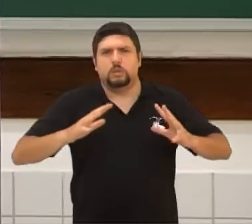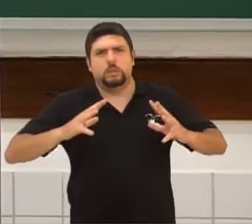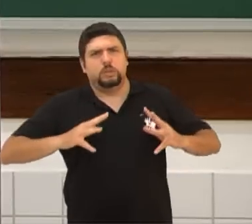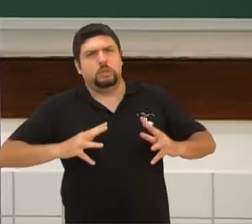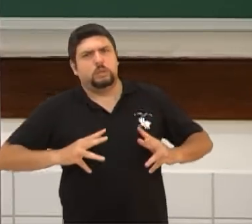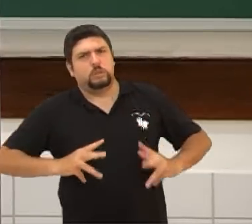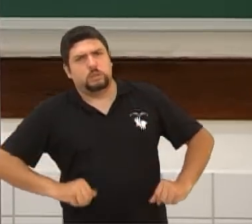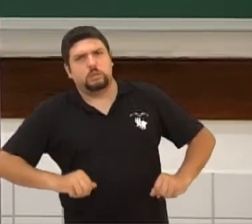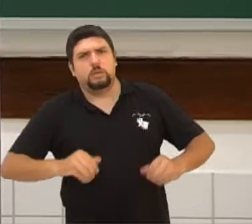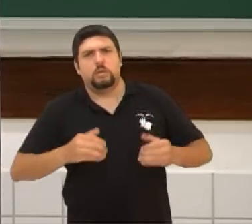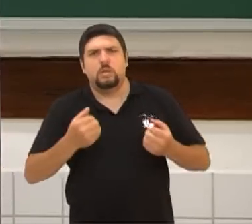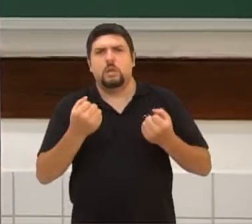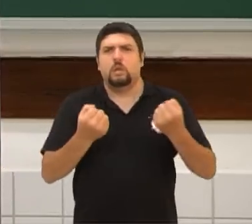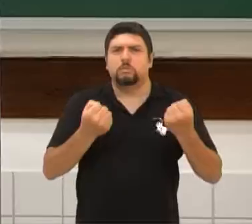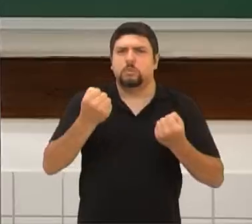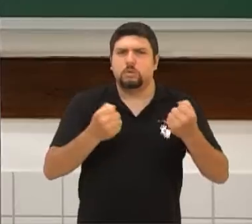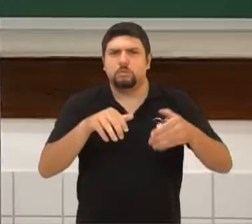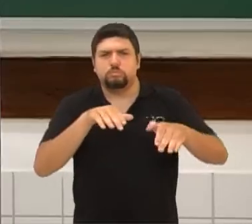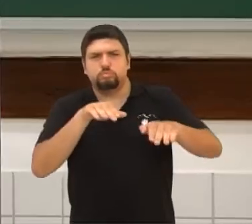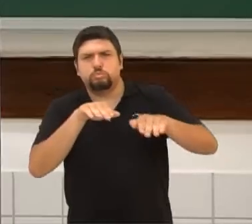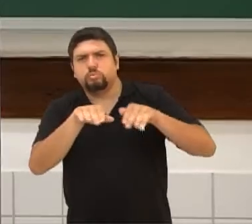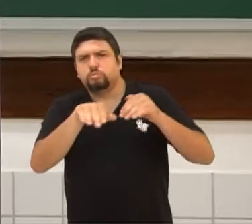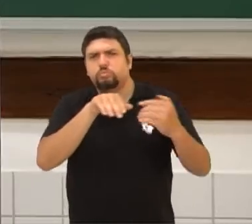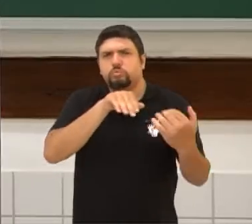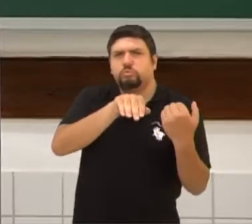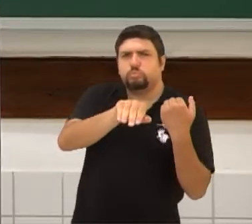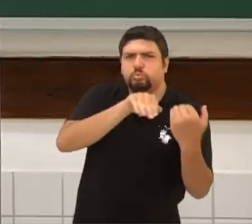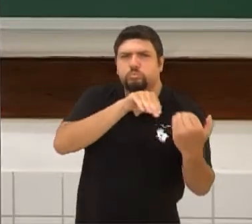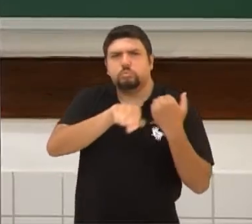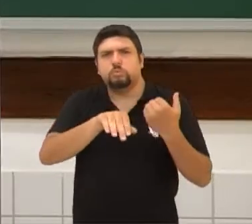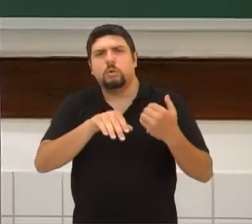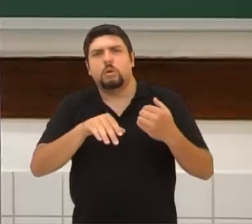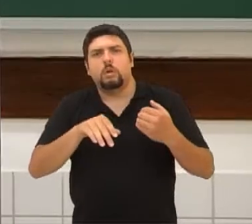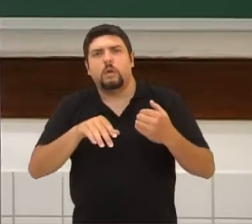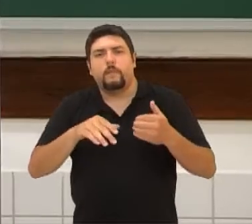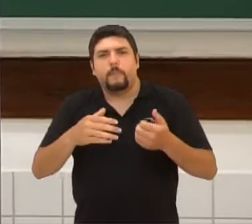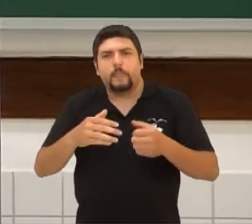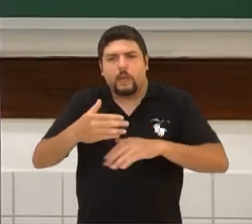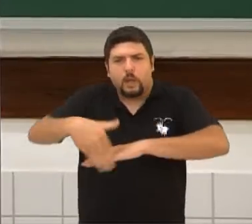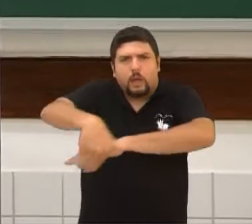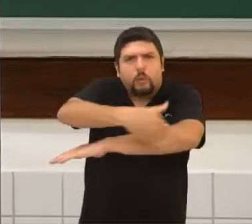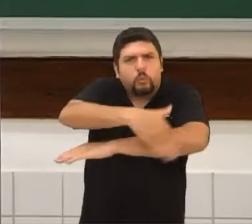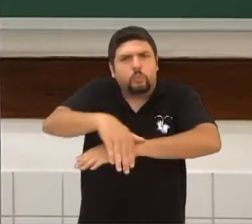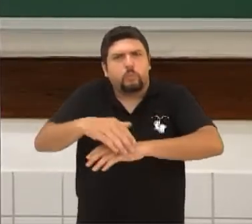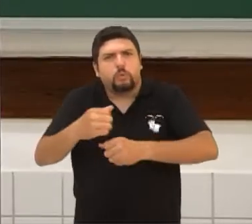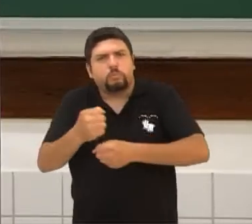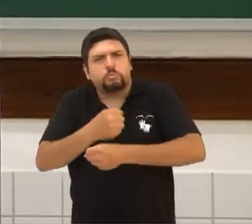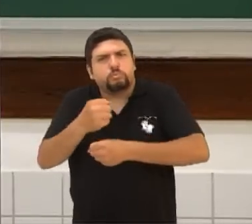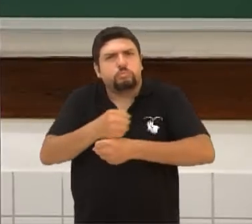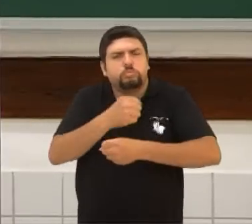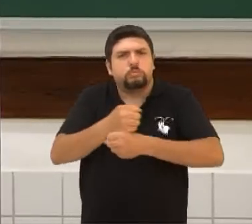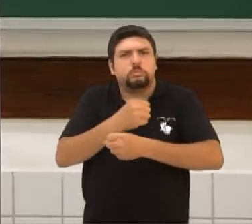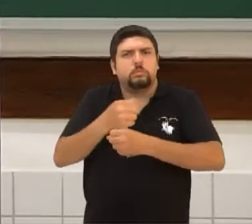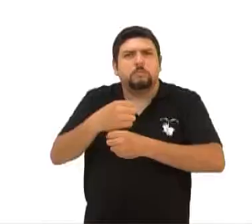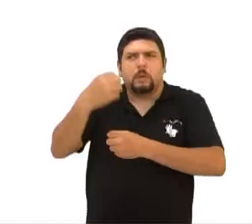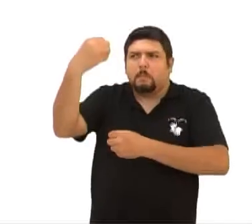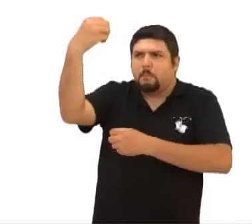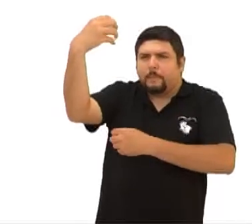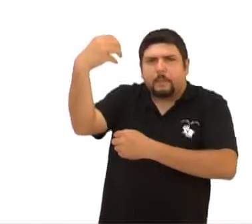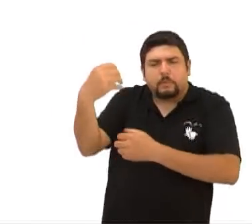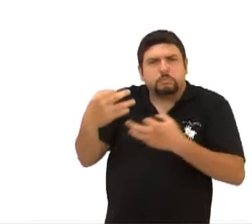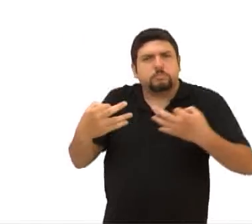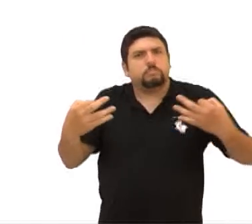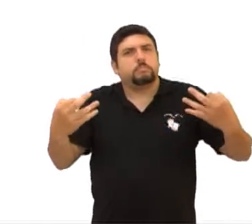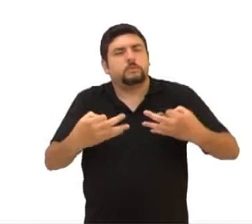o tráfego, situação do calçamento, semáforos, é a cidade mais organizada da África, que